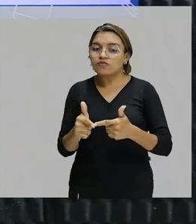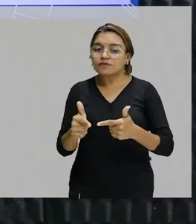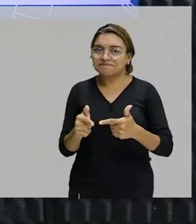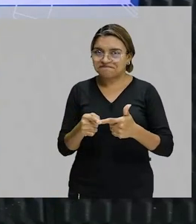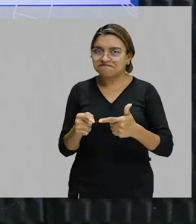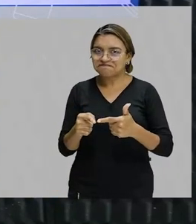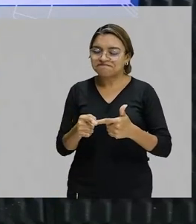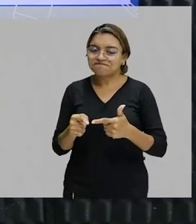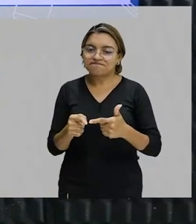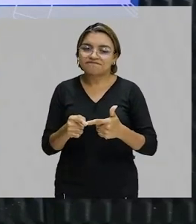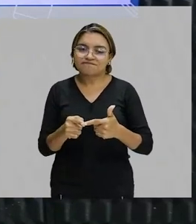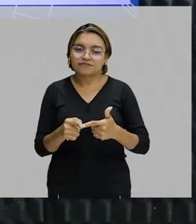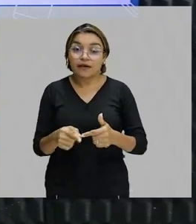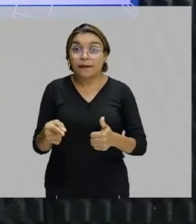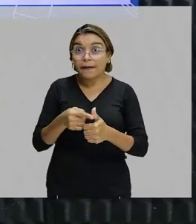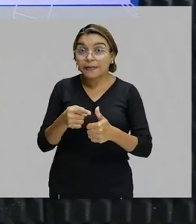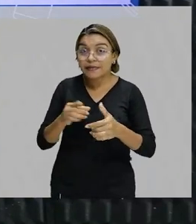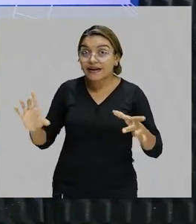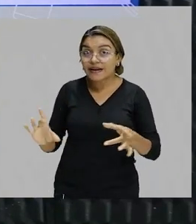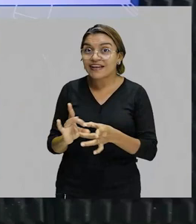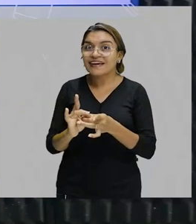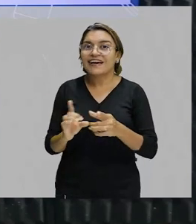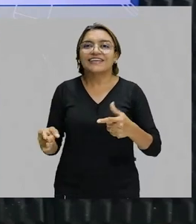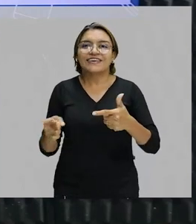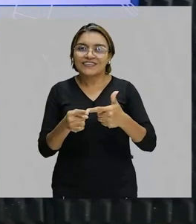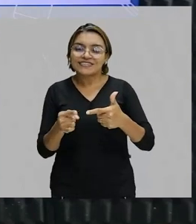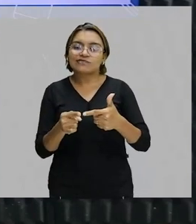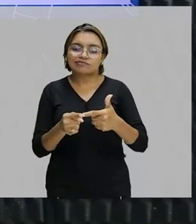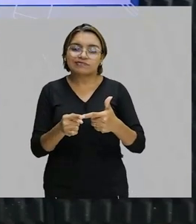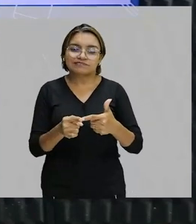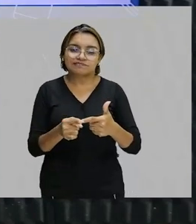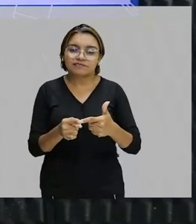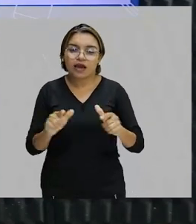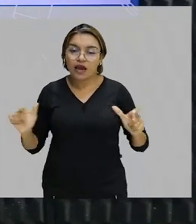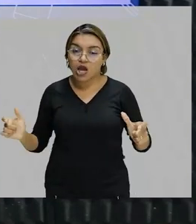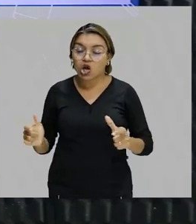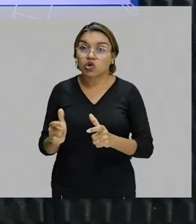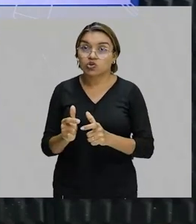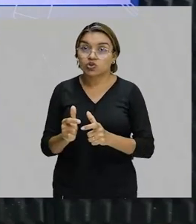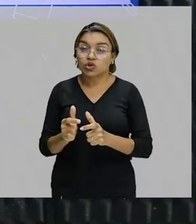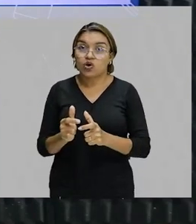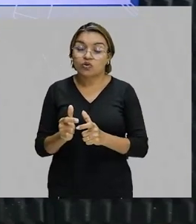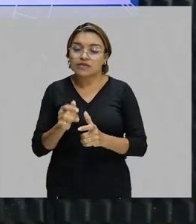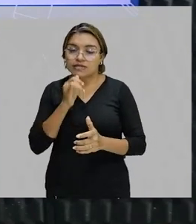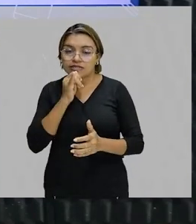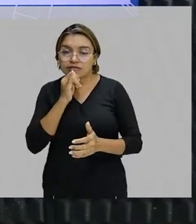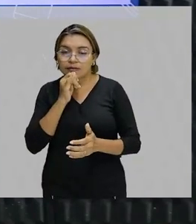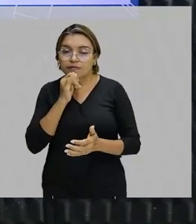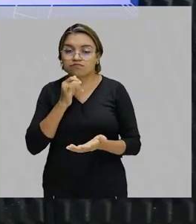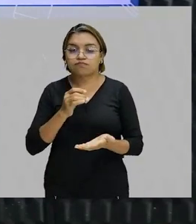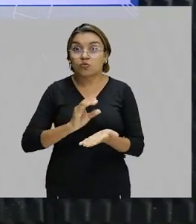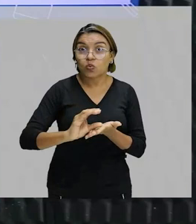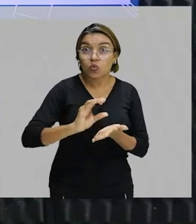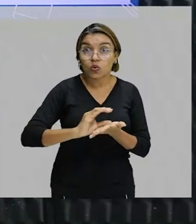entendeu estabelece uma disciplina fiscal que tem a ver com quê com a redução dos gastos públicos de